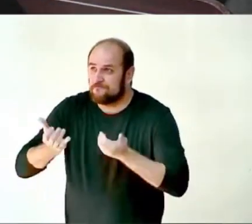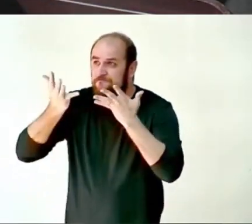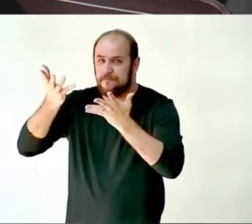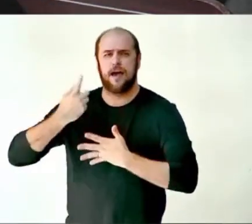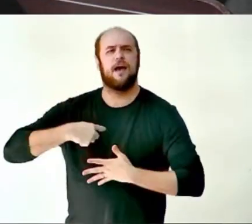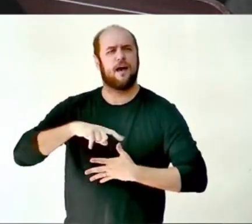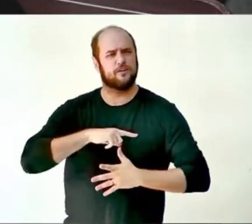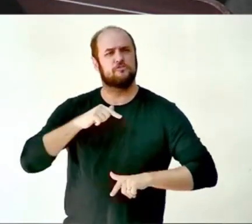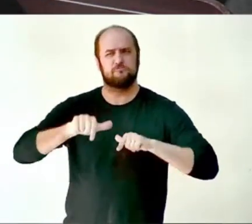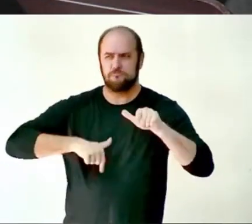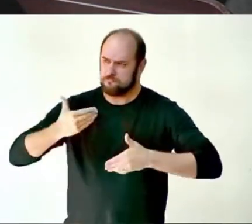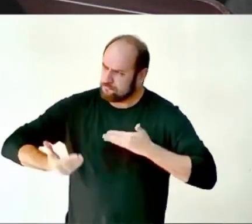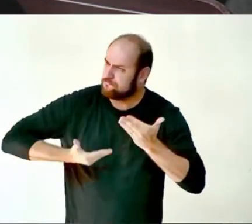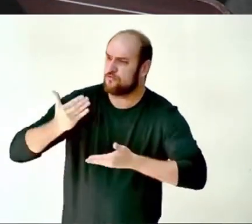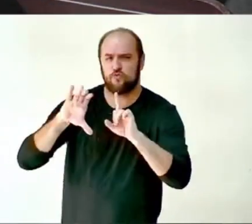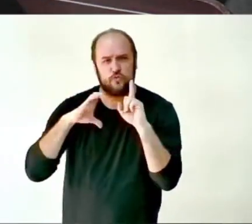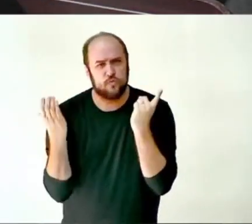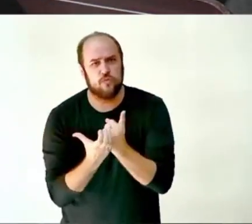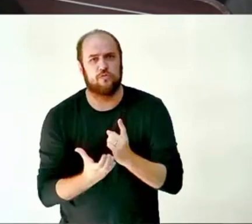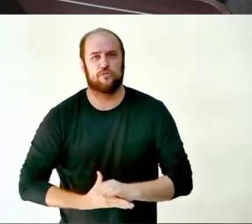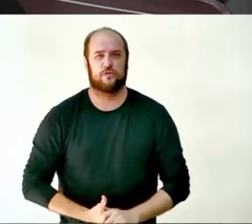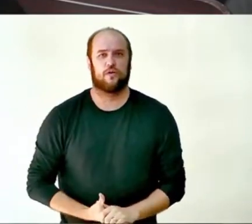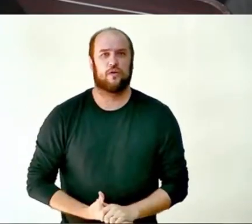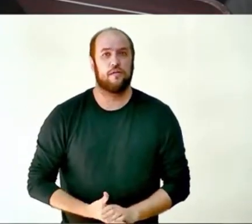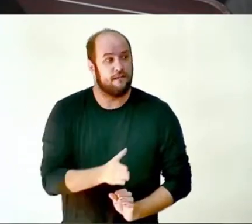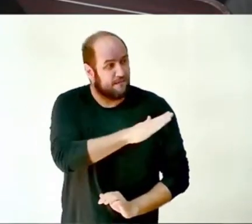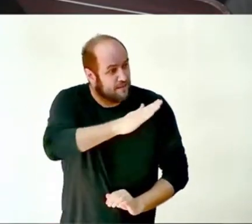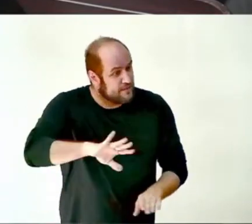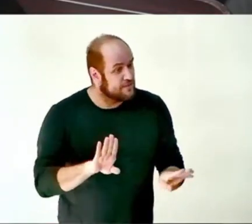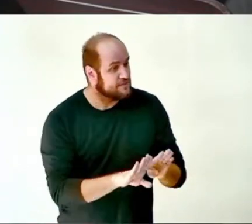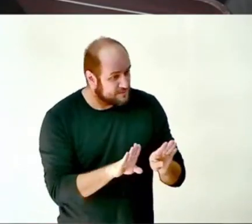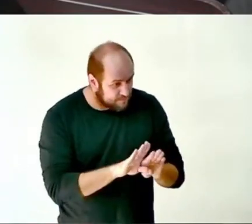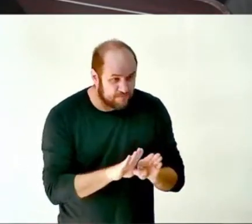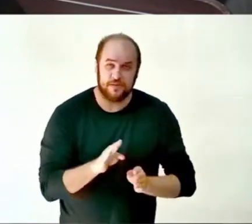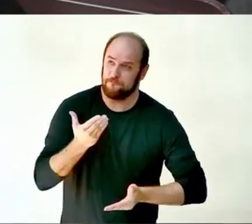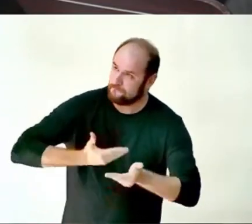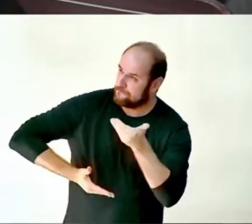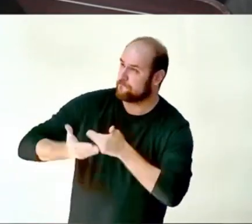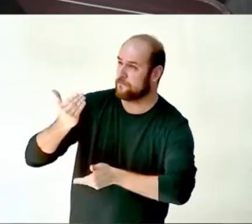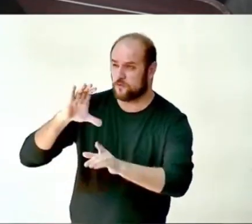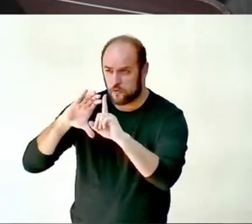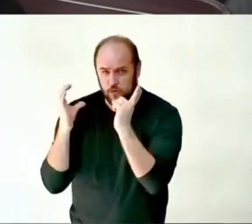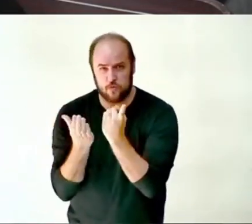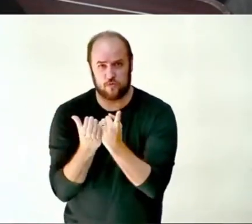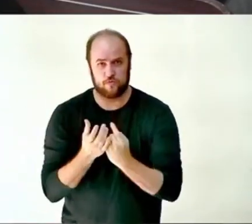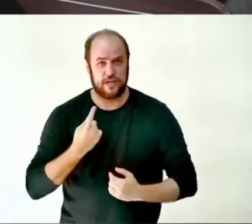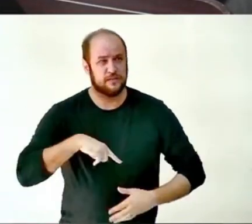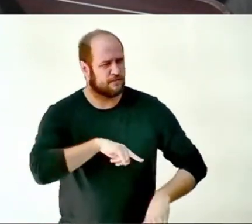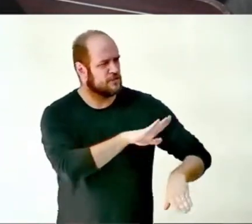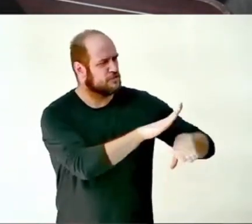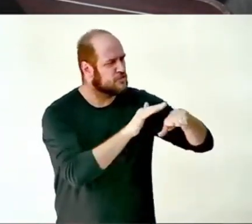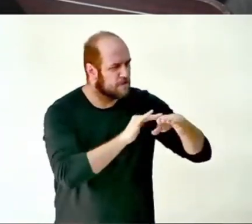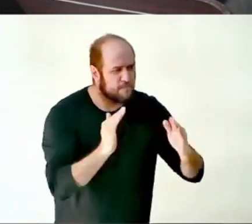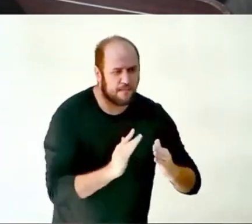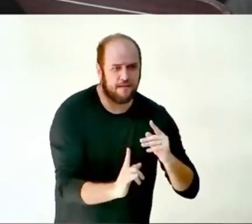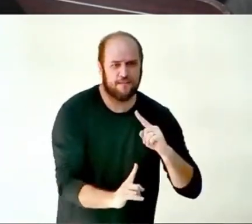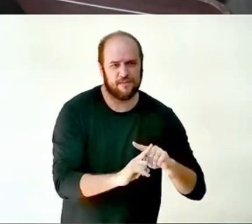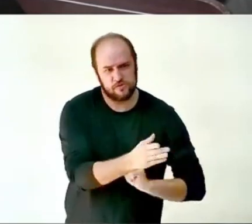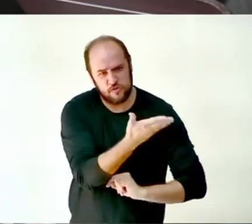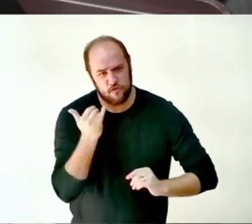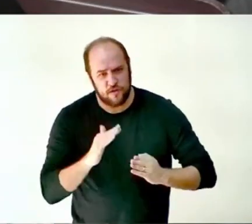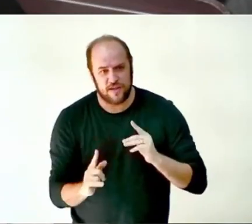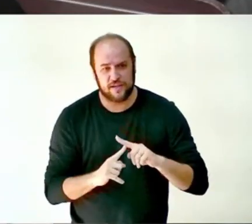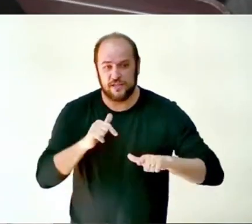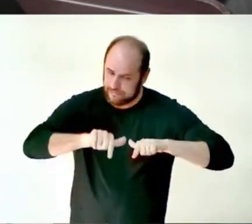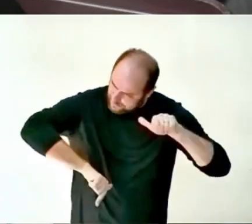um serviço de culto. Então nossas crianças também estão fazendo isso. Então quando a gente chama as crianças para vir para a igreja, a gente chama as crianças para